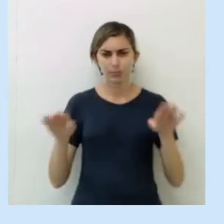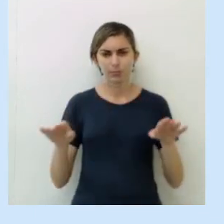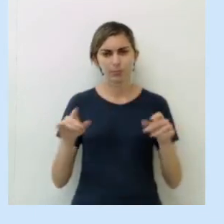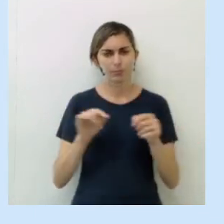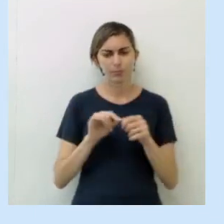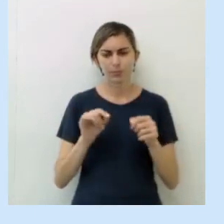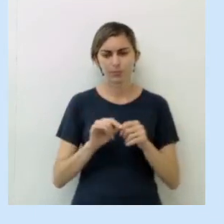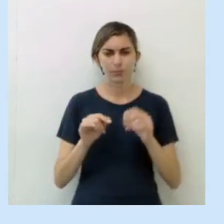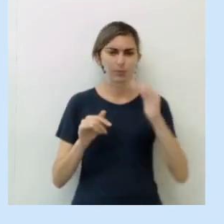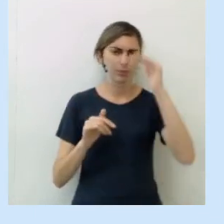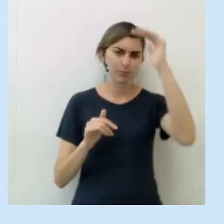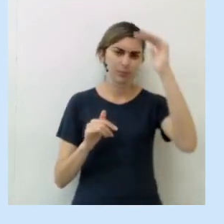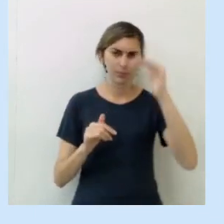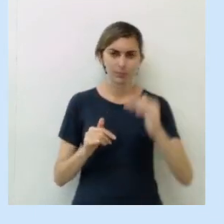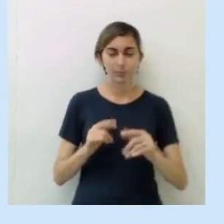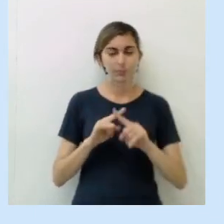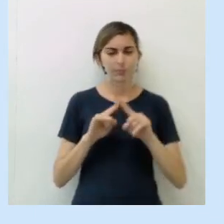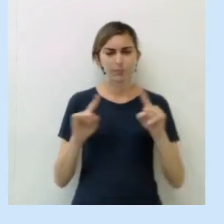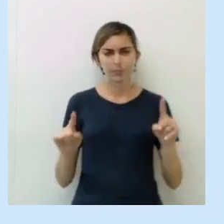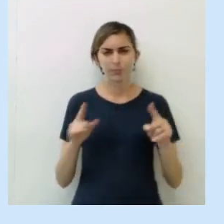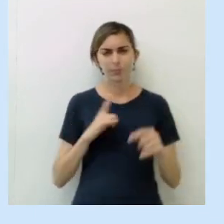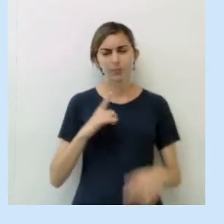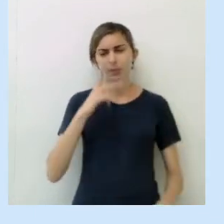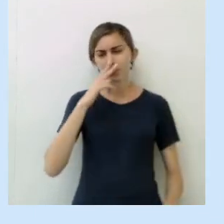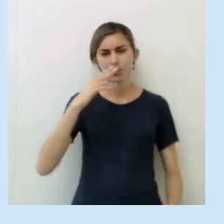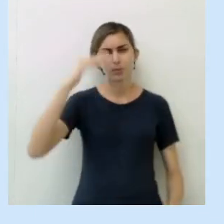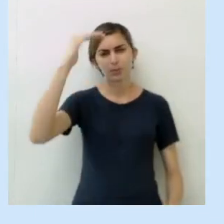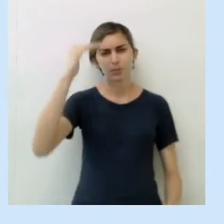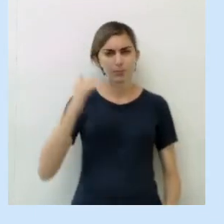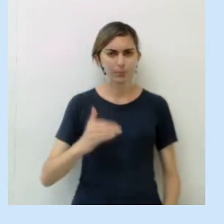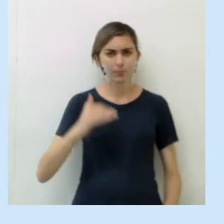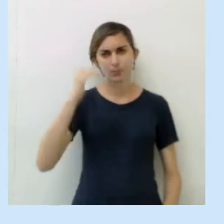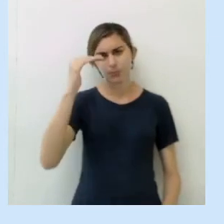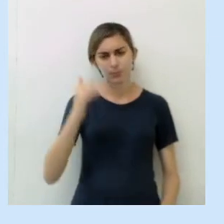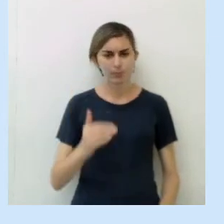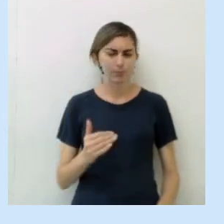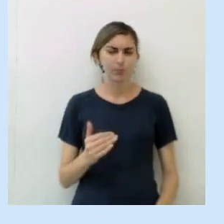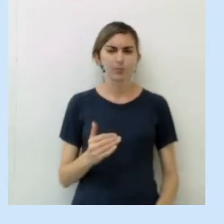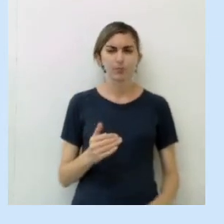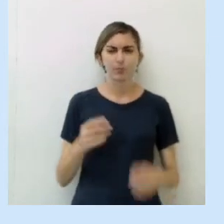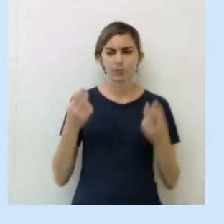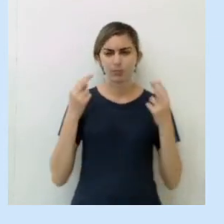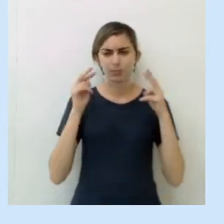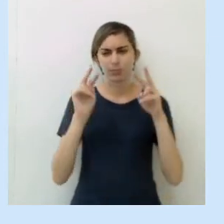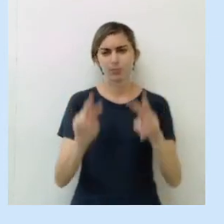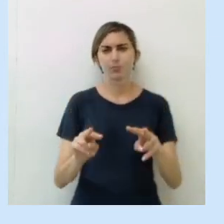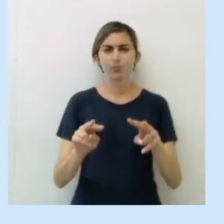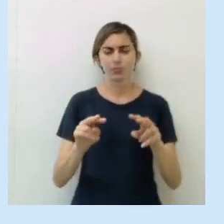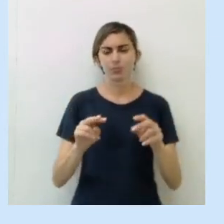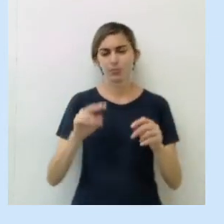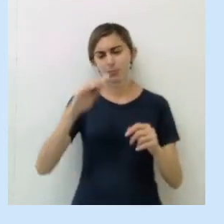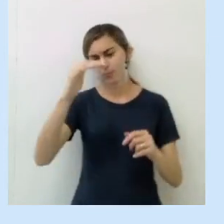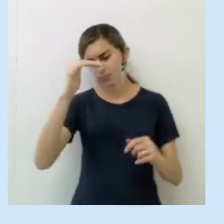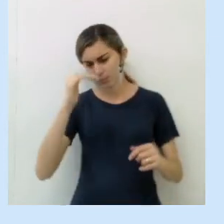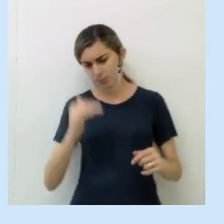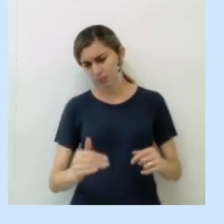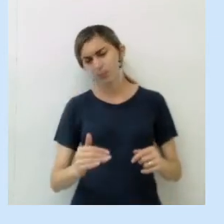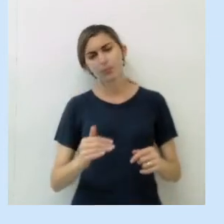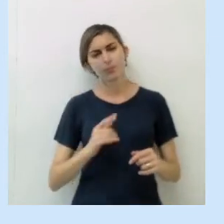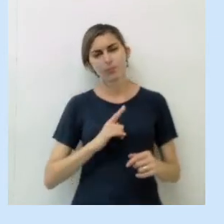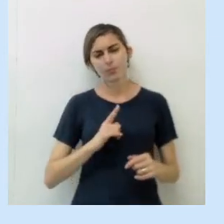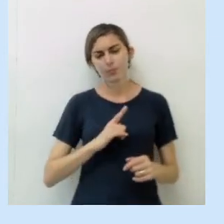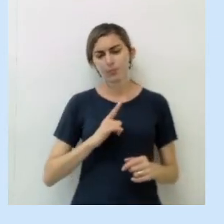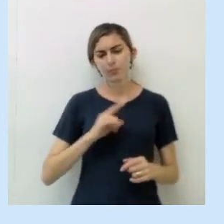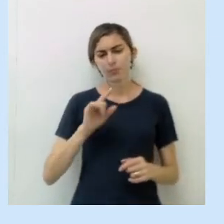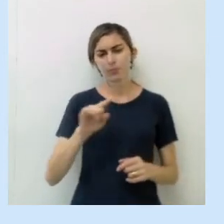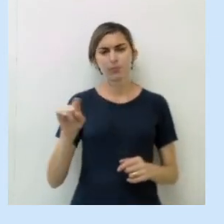fazia se era acima ou baixo, tá? Mas enfim, estão no mesmo plano. Olha o caso de baixo. No caso de baixo, a gente tem